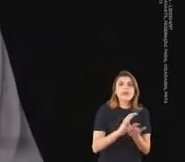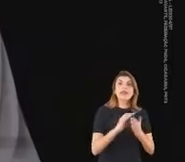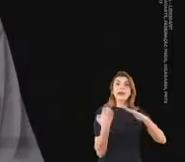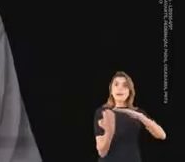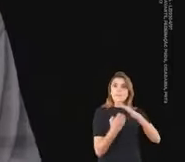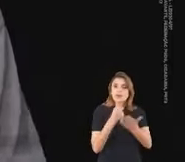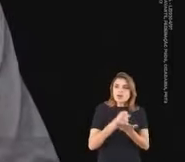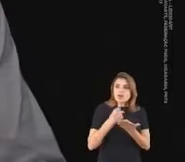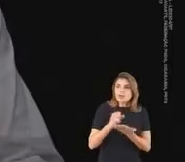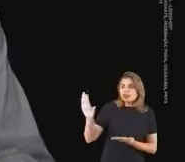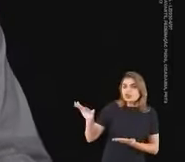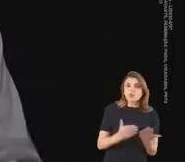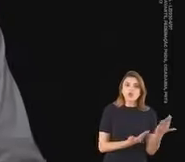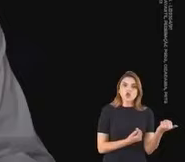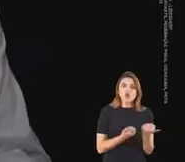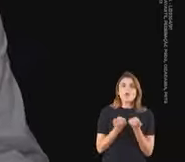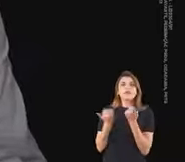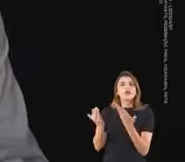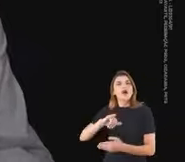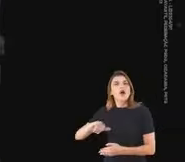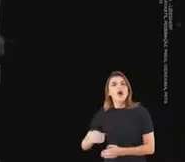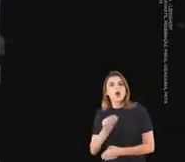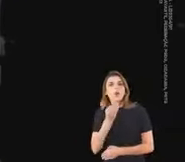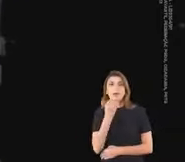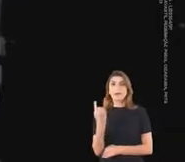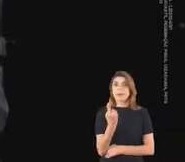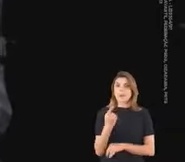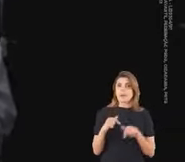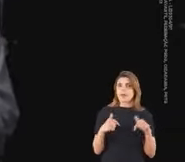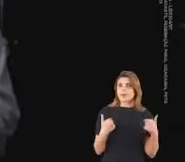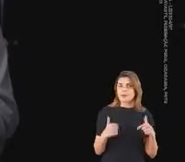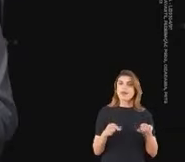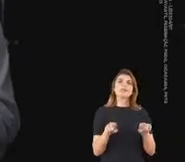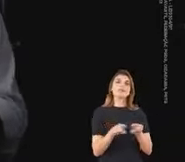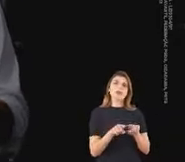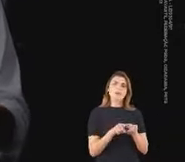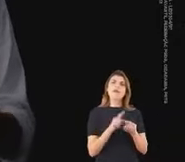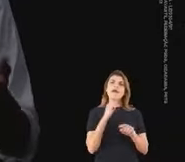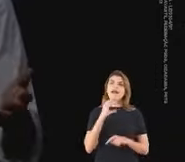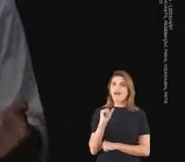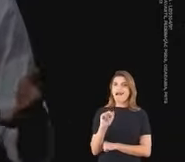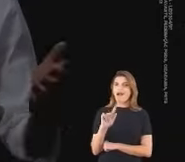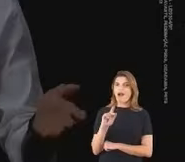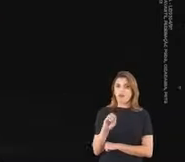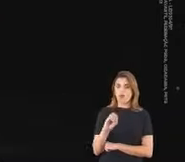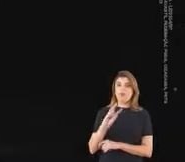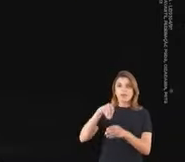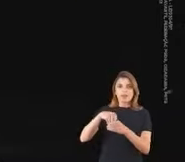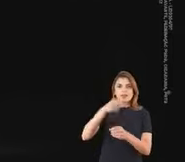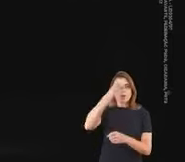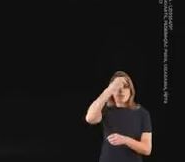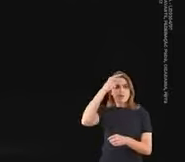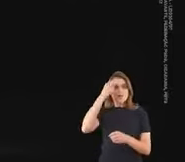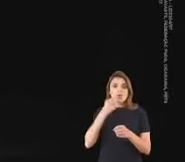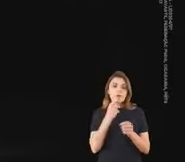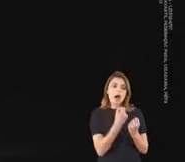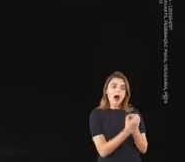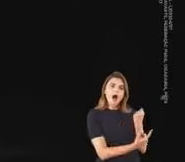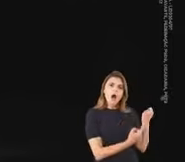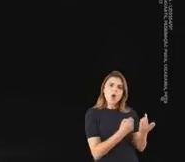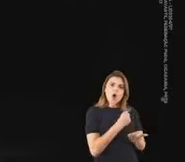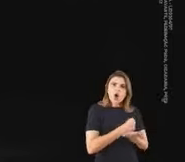as empresas que contrataram os jovens, para dar o primeiro emprego para os jovens da nossa cidade, como também os cargos comissionados da prefeitura, eu vou deixar